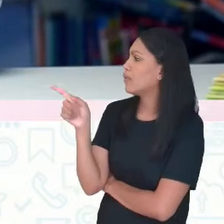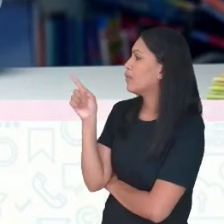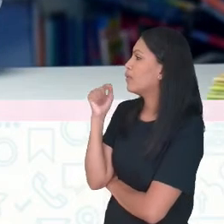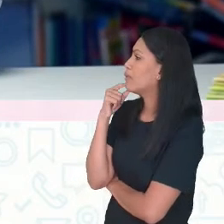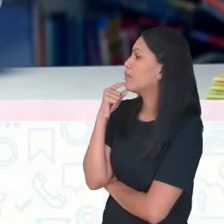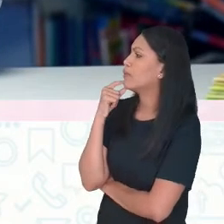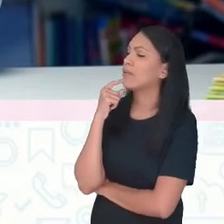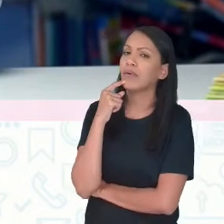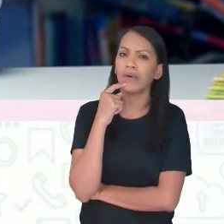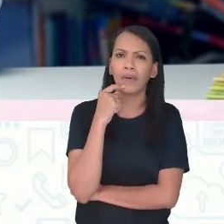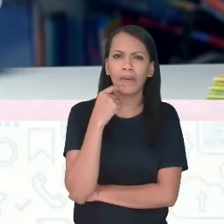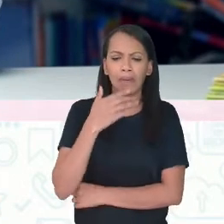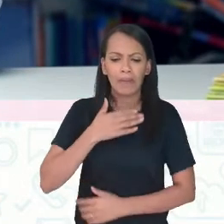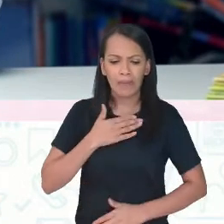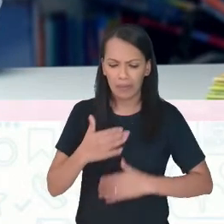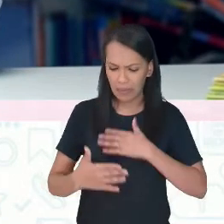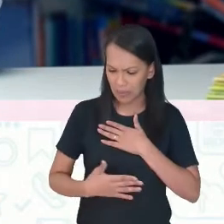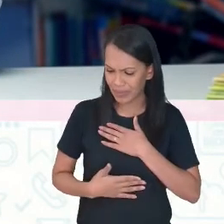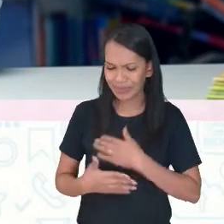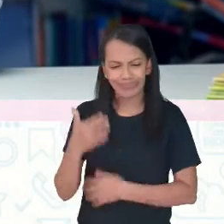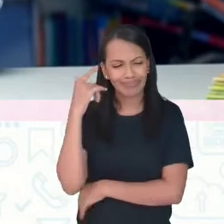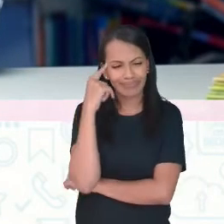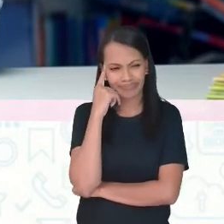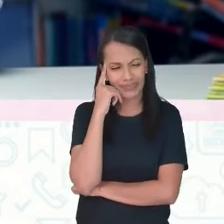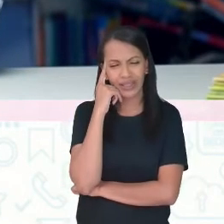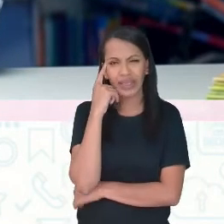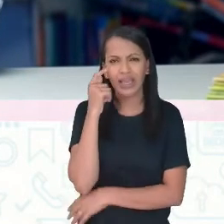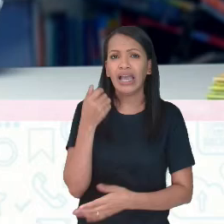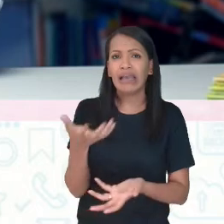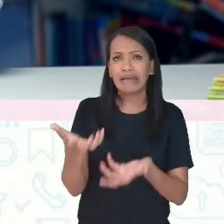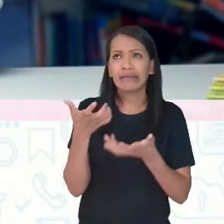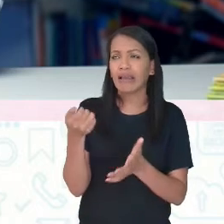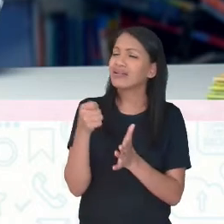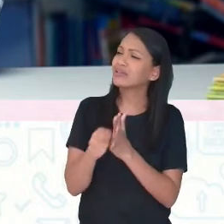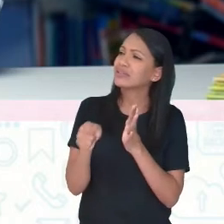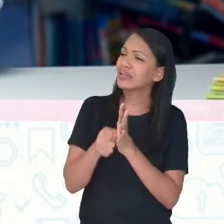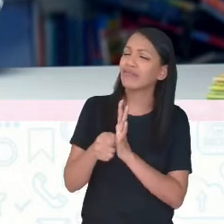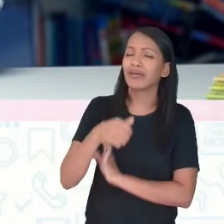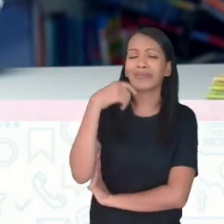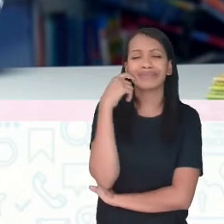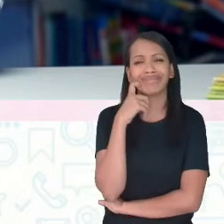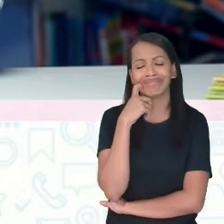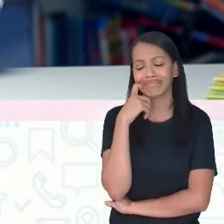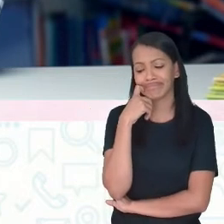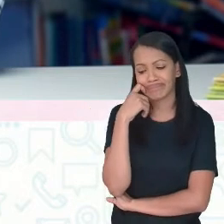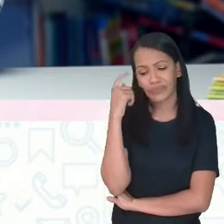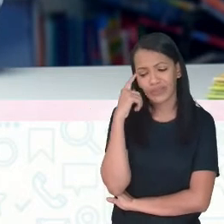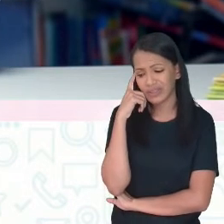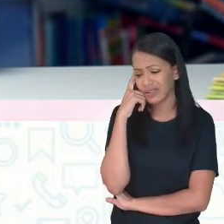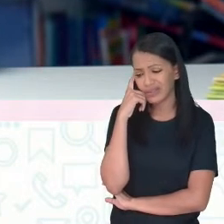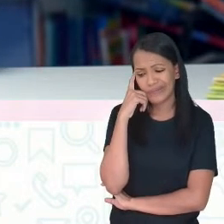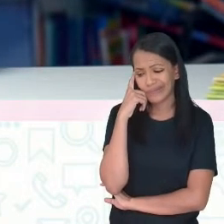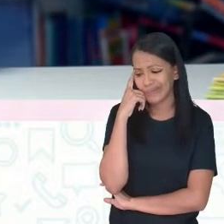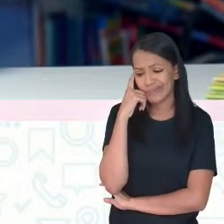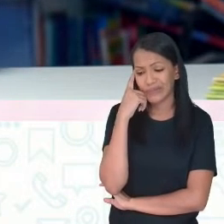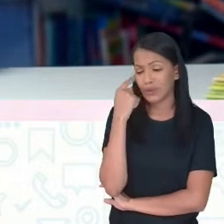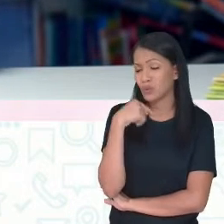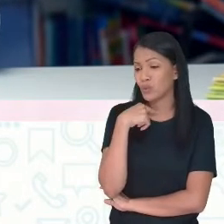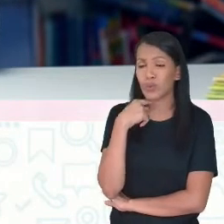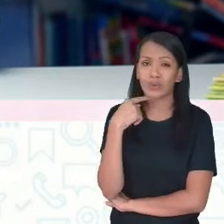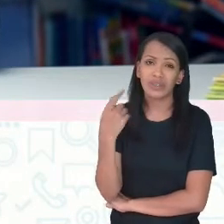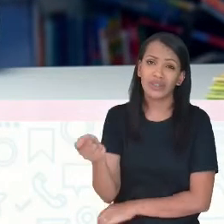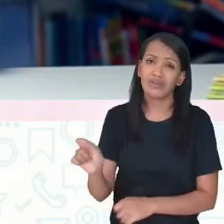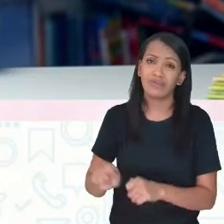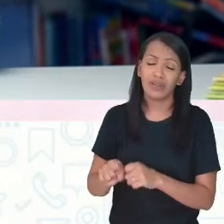corporal dele. Parece que nada sai, a gente às vezes quer escrever, apaga, volta, mas lembre